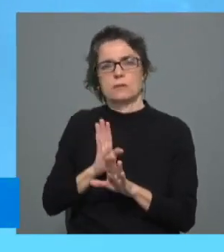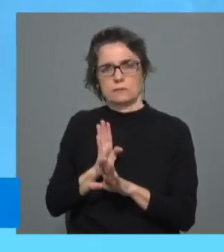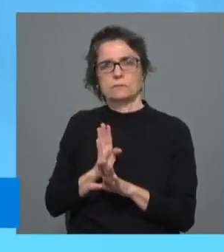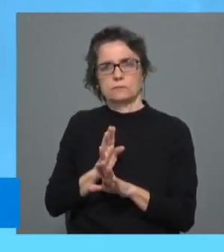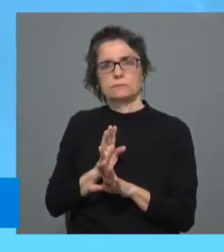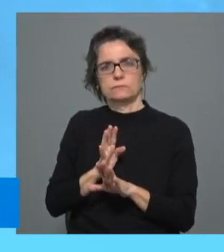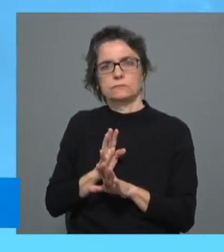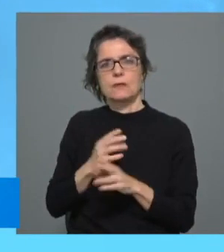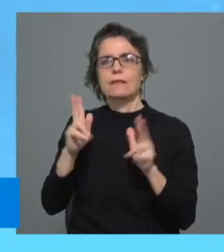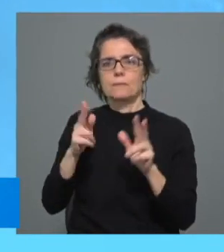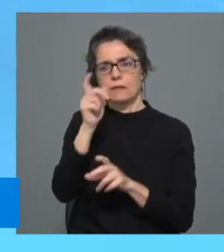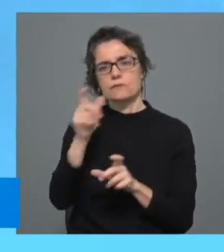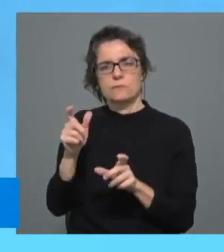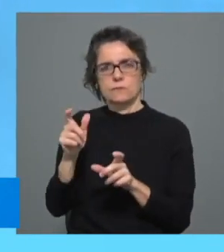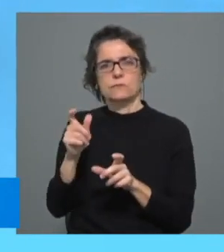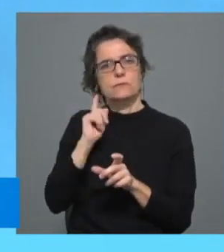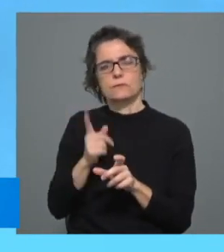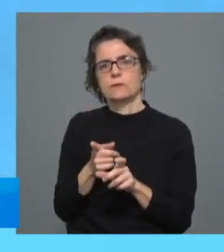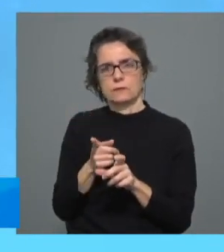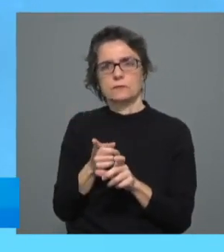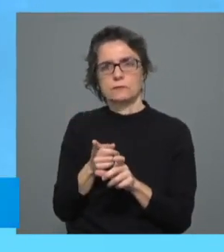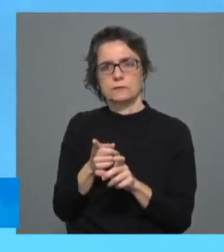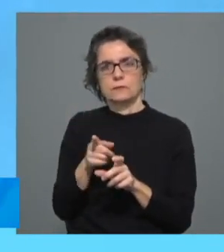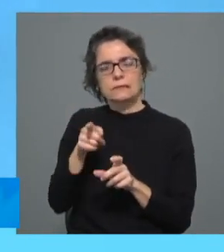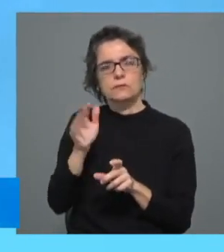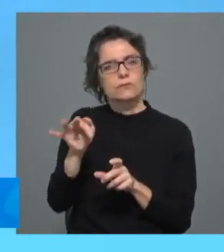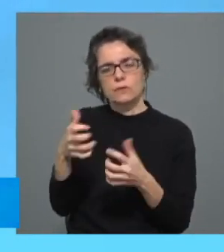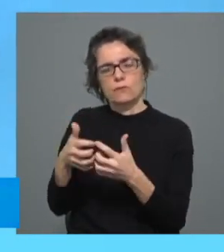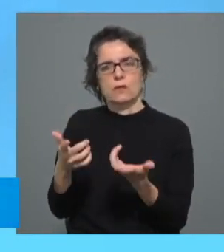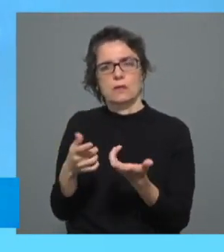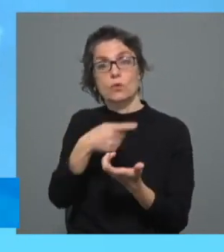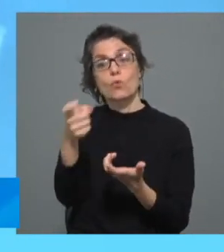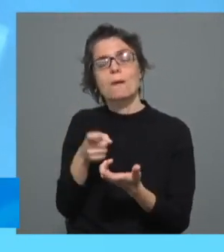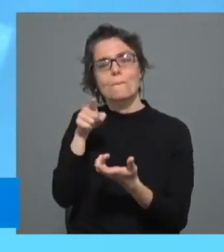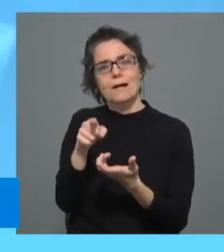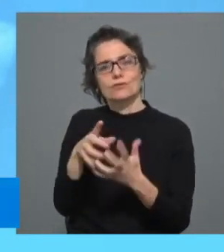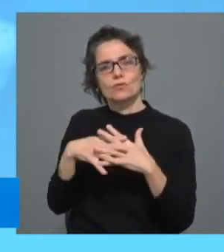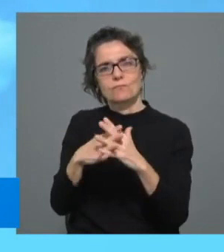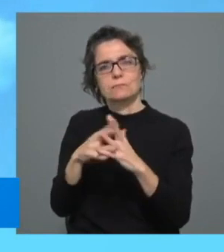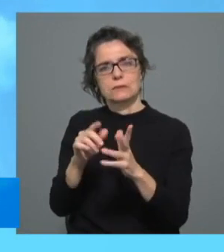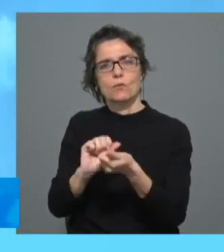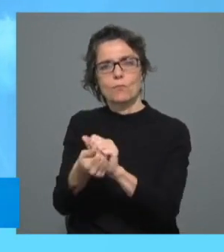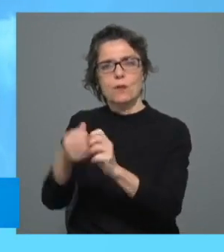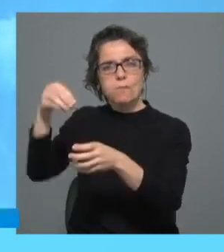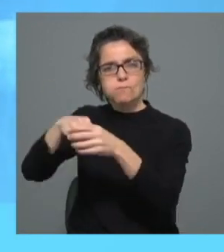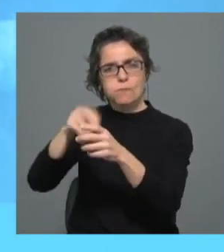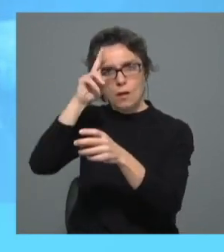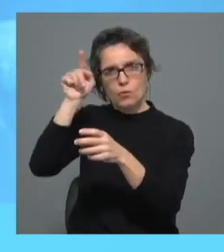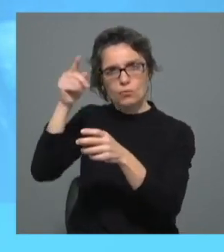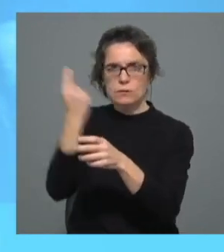na afirmação da liberdade das pessoas e, como digo, numa paz que se construa a partir de uma mudança interna na